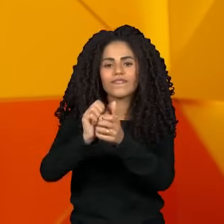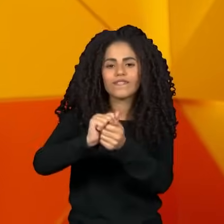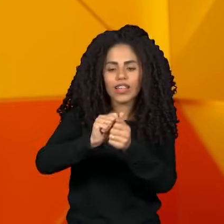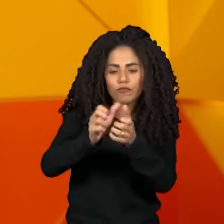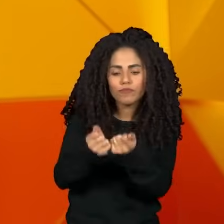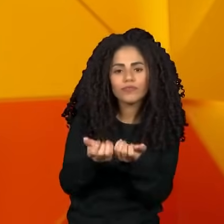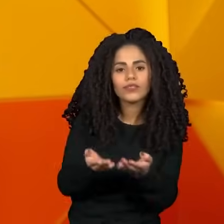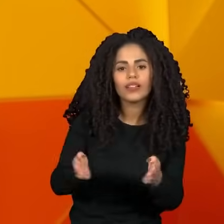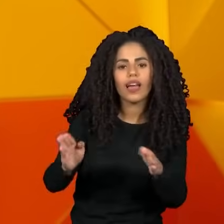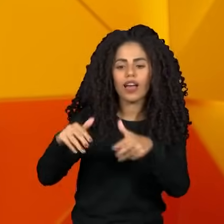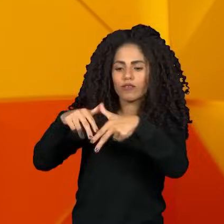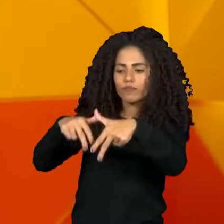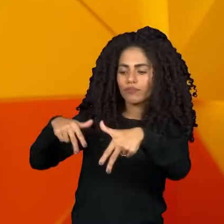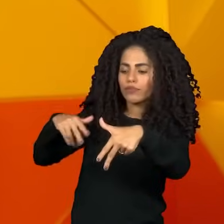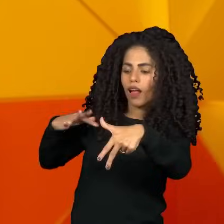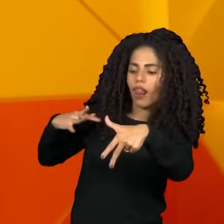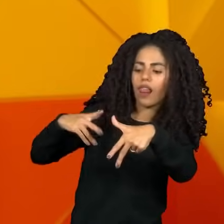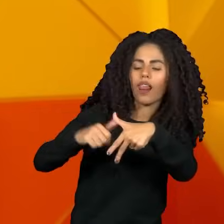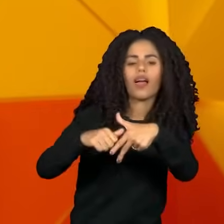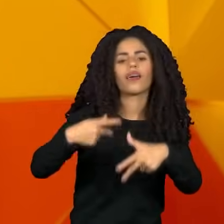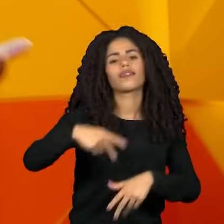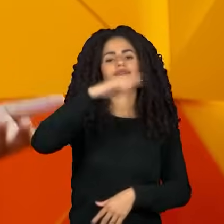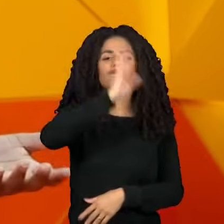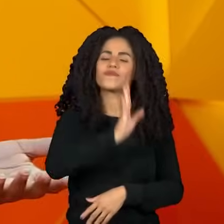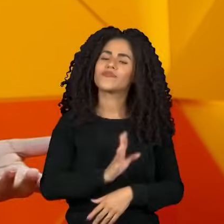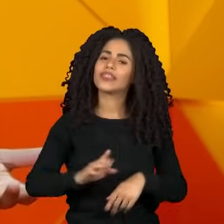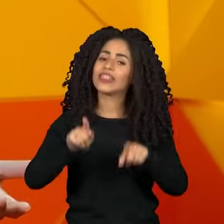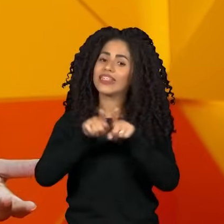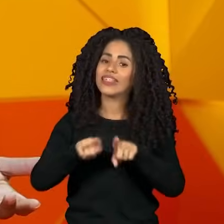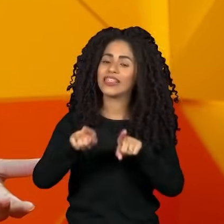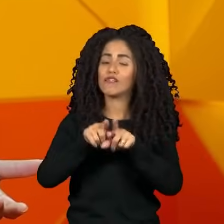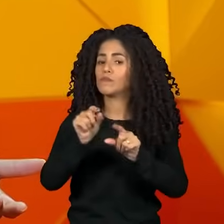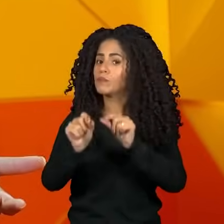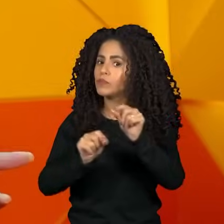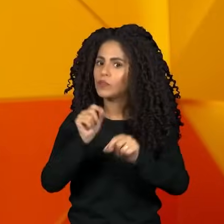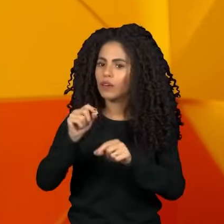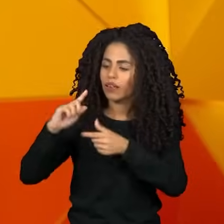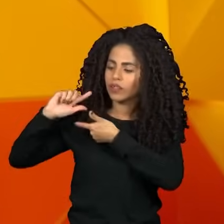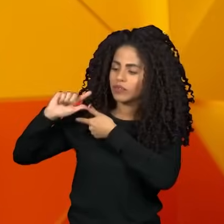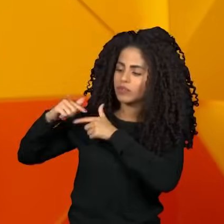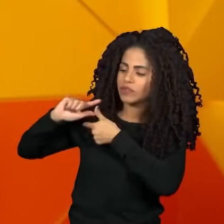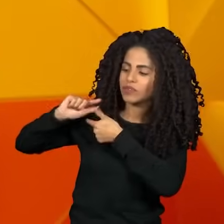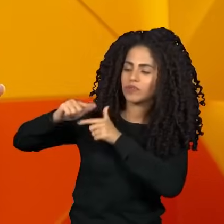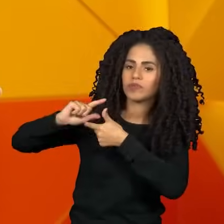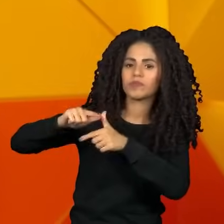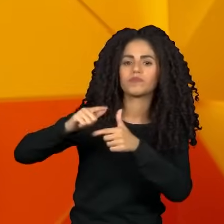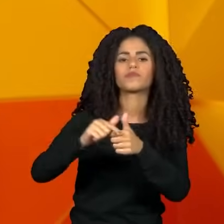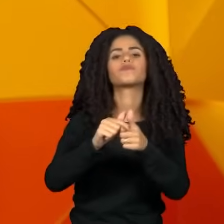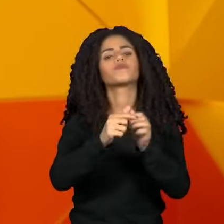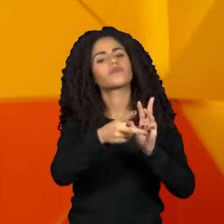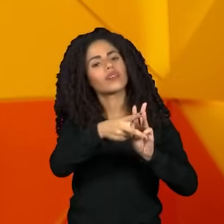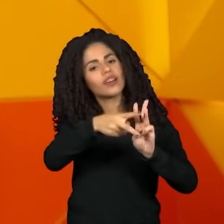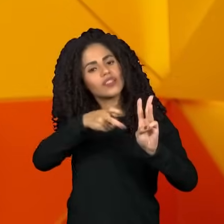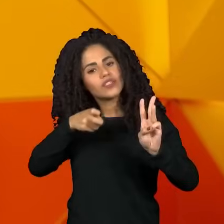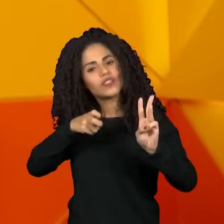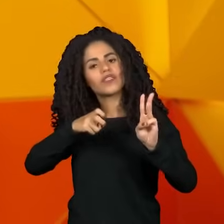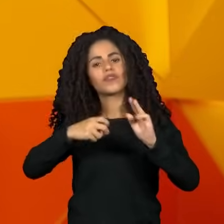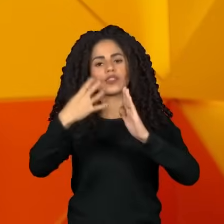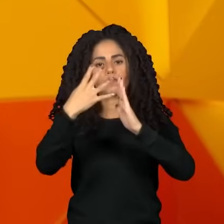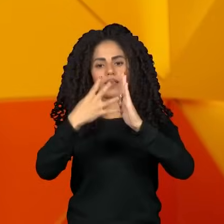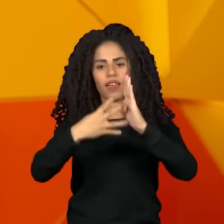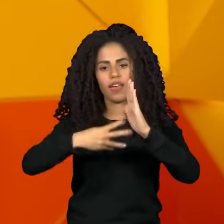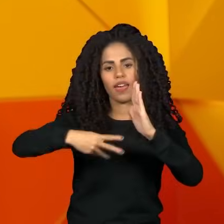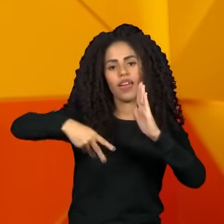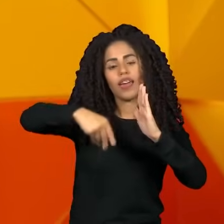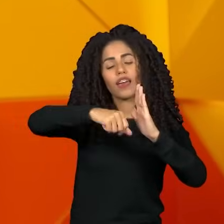sabedoria ancestral que atravessa todo o território do Brasil e que está vinculada às tradições das aldeias indígenas e dos quilombos. E